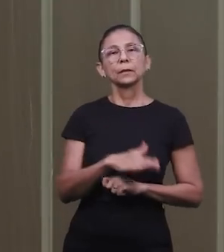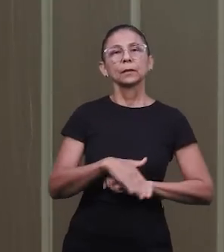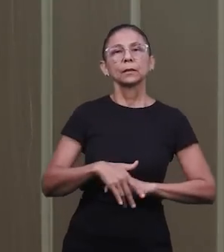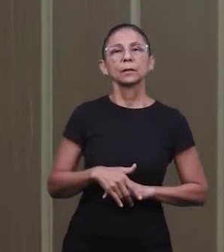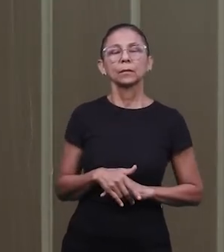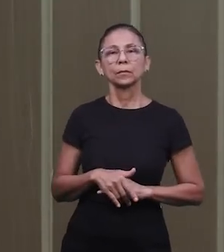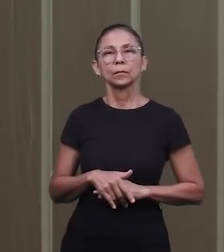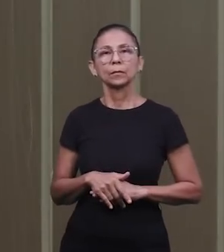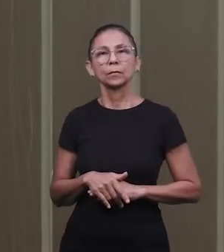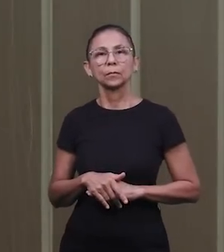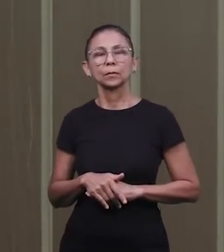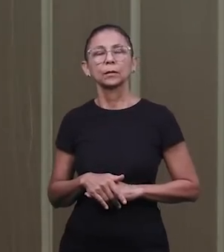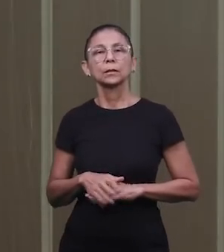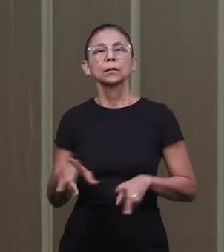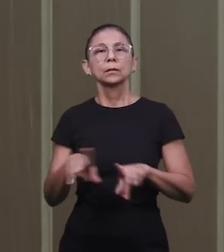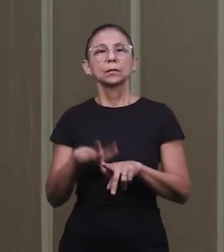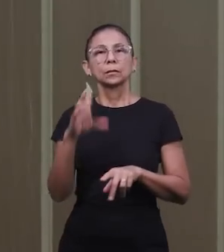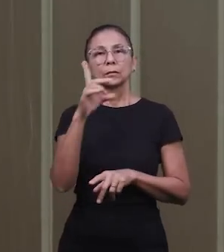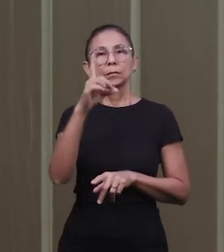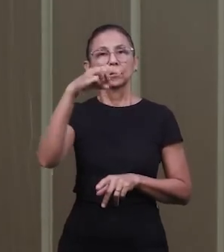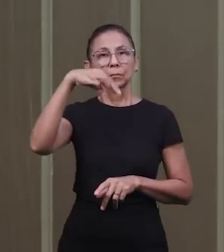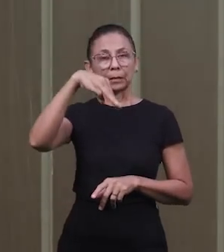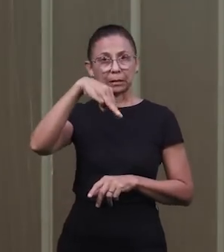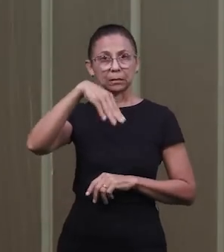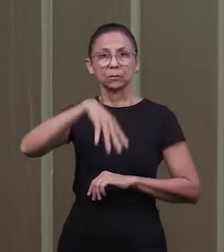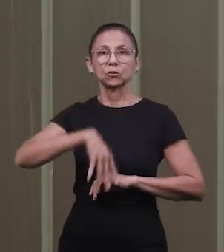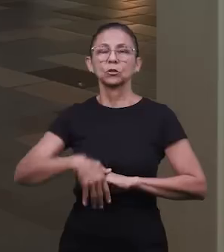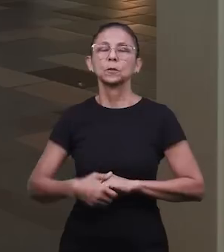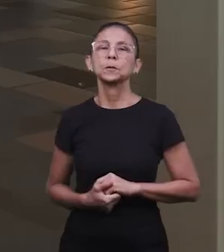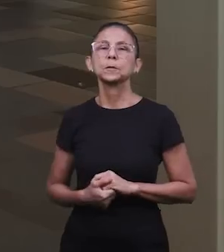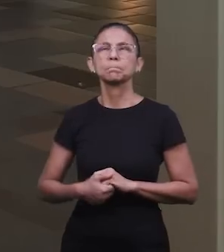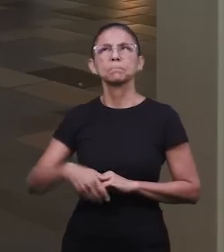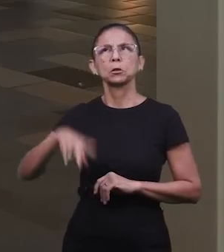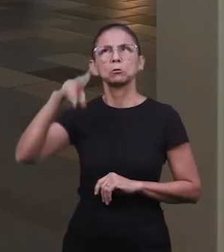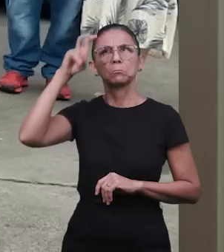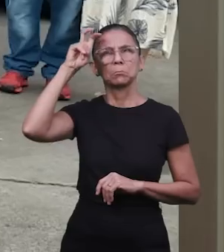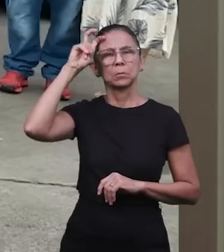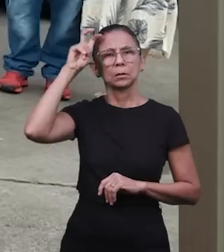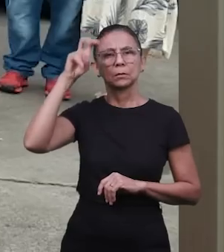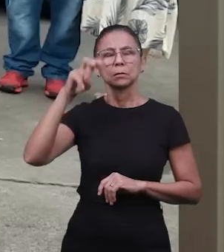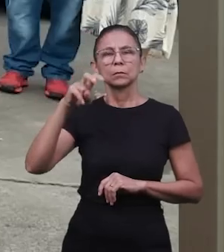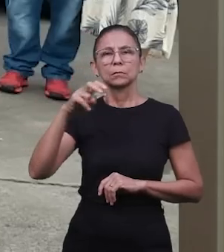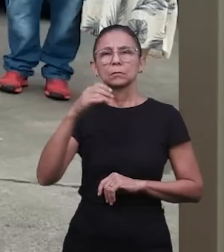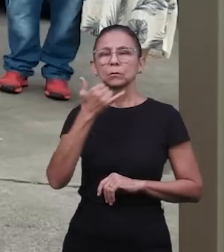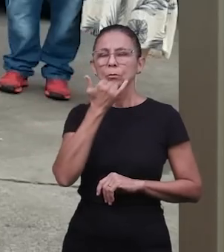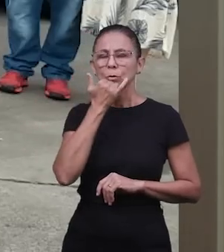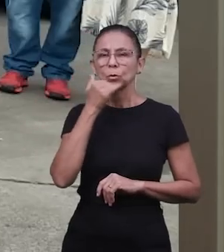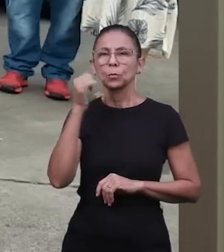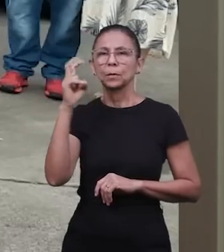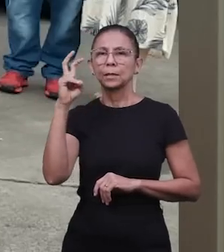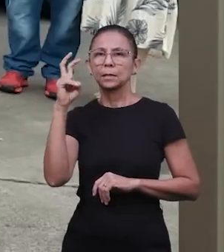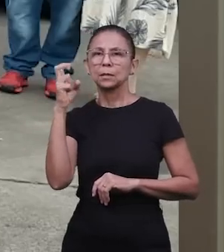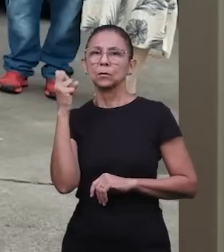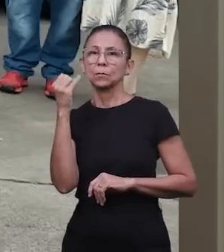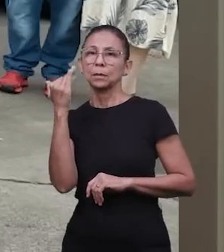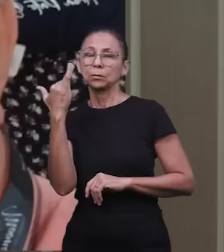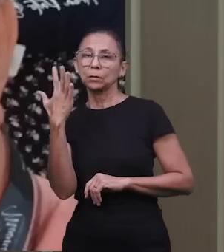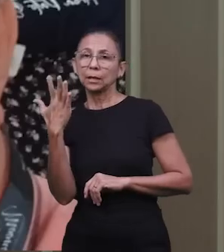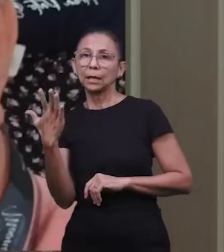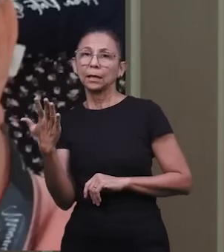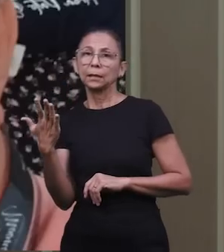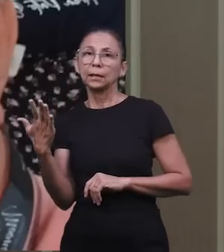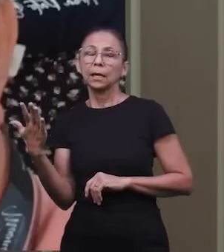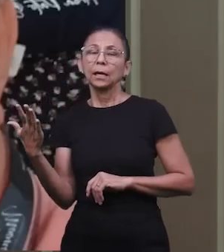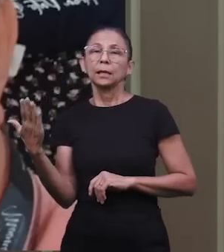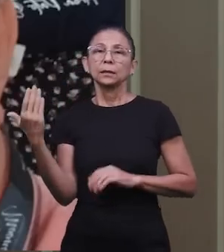região sudoeste, os nossos amados irmãos subiram ao Manaim de Domingos Martins, partiram na quinta-feira às 5h30 da manhã e